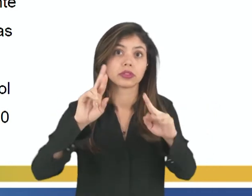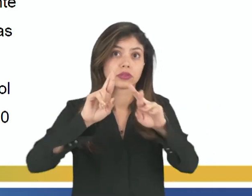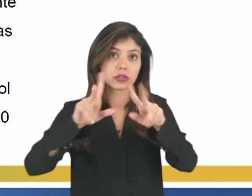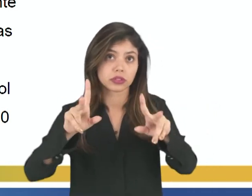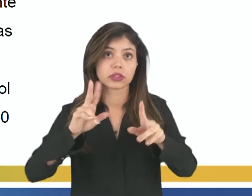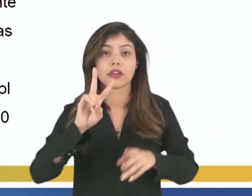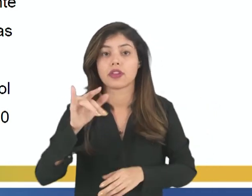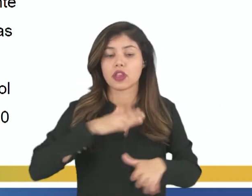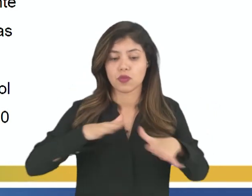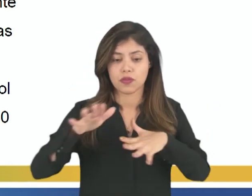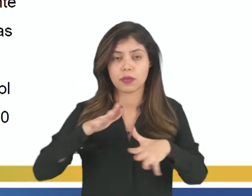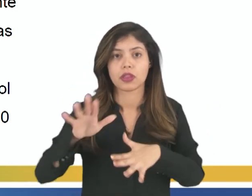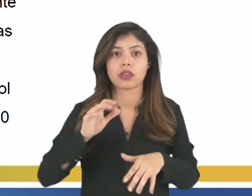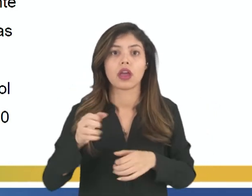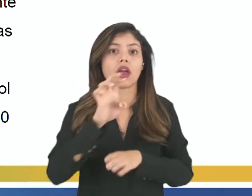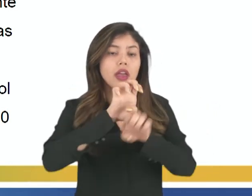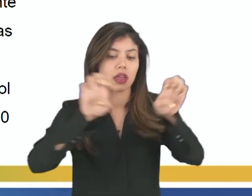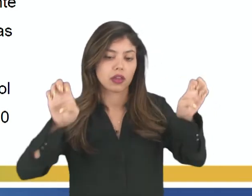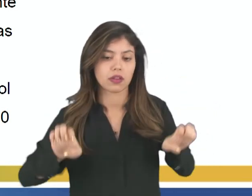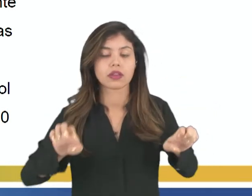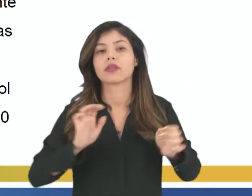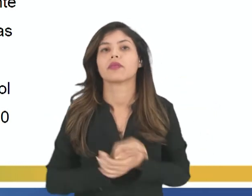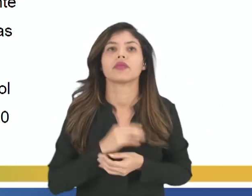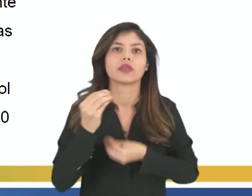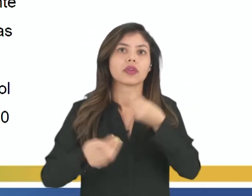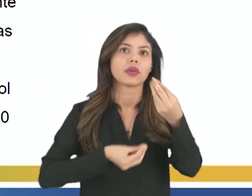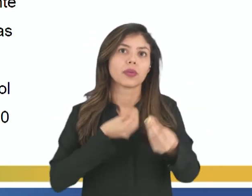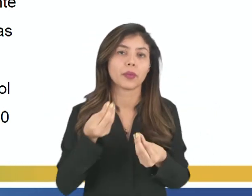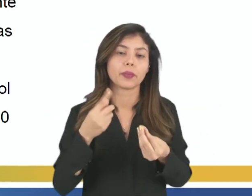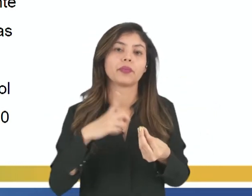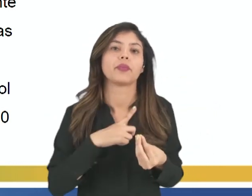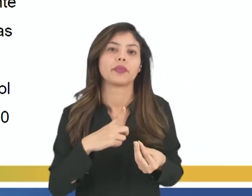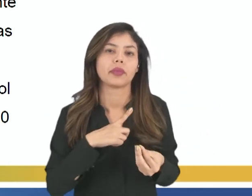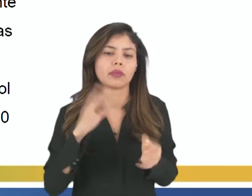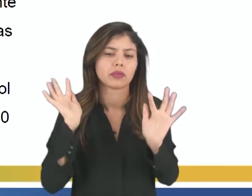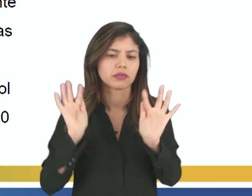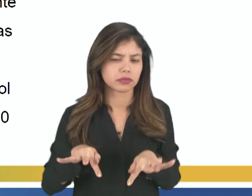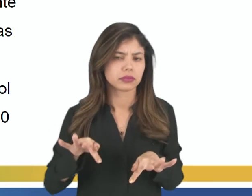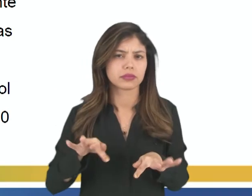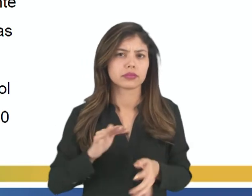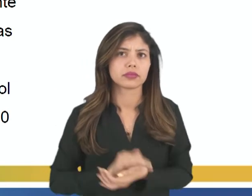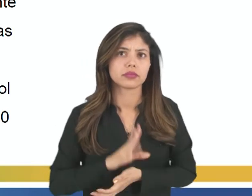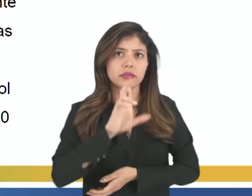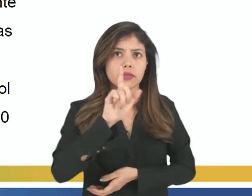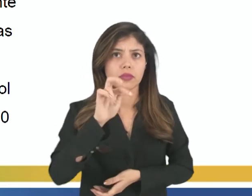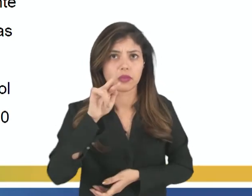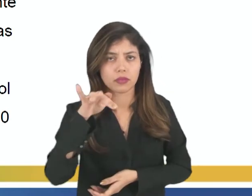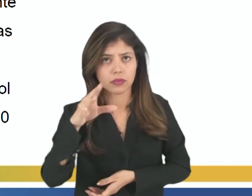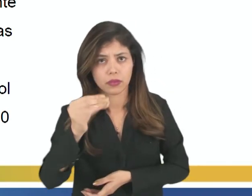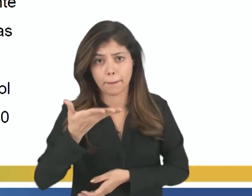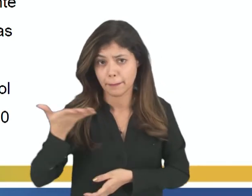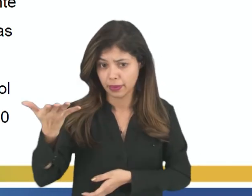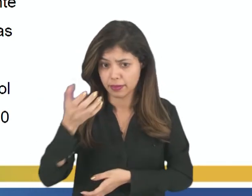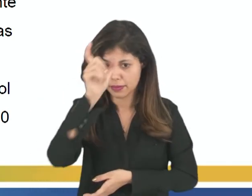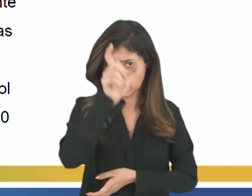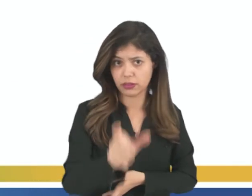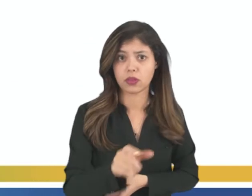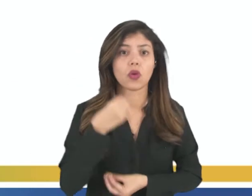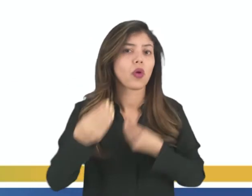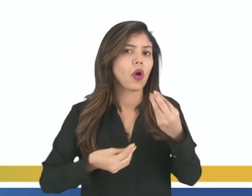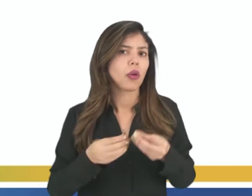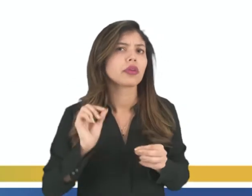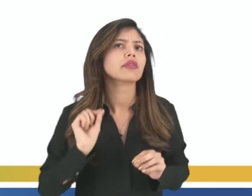nós temos que movimentar essas equações de tal modo que tenhamos no final a nossa equação padrão. Então, vamos ver como que isso